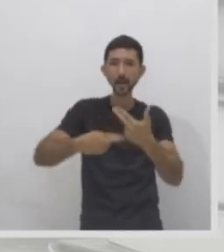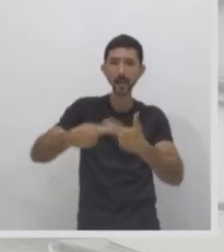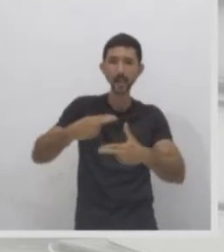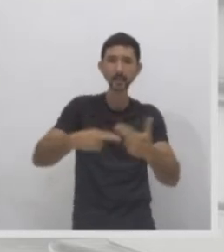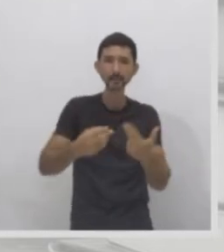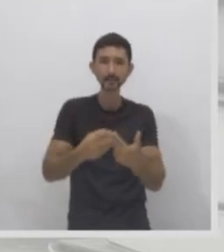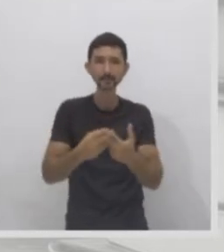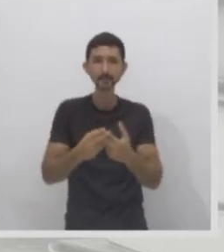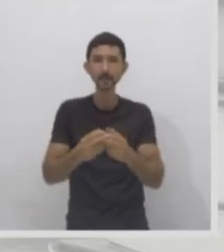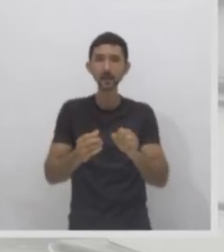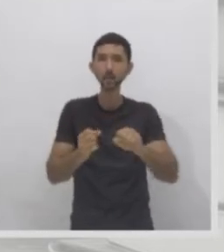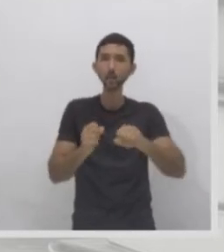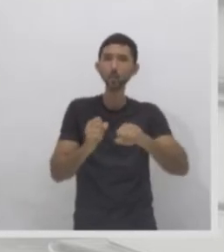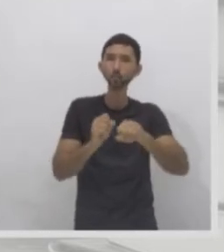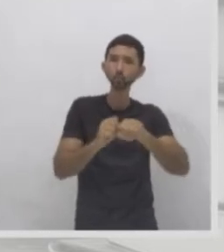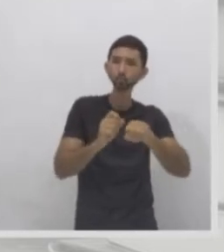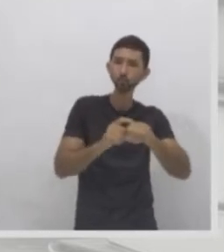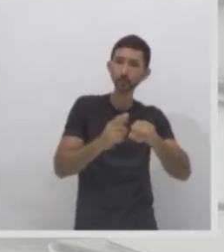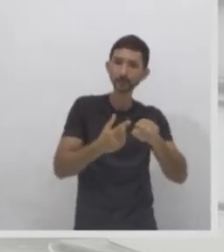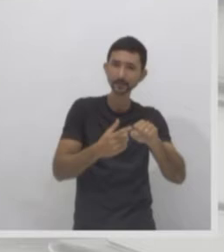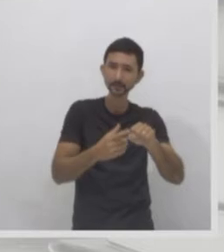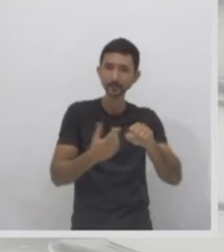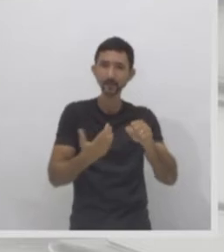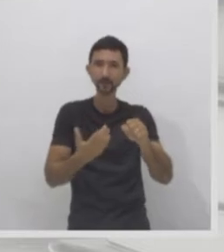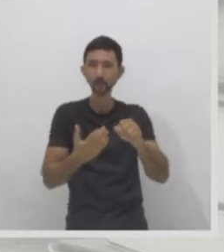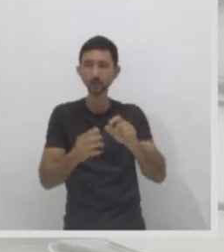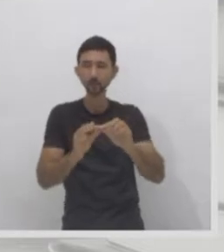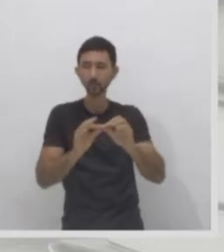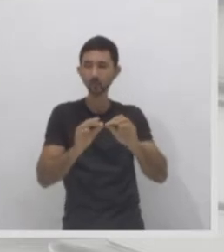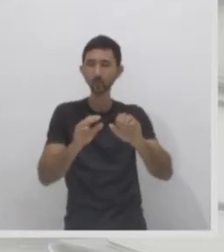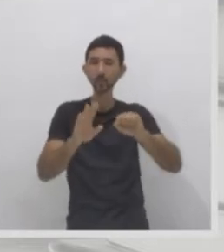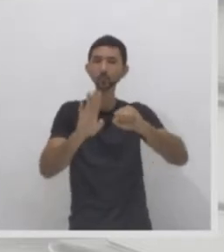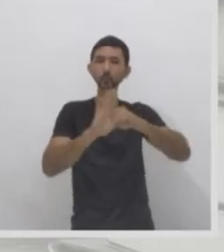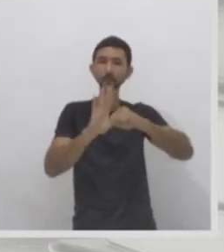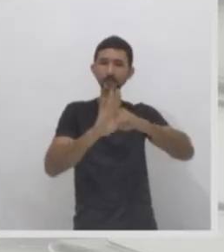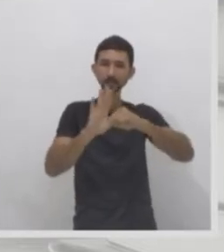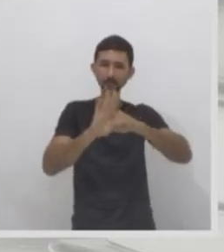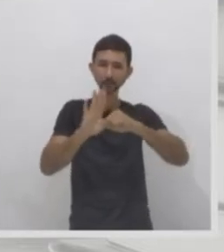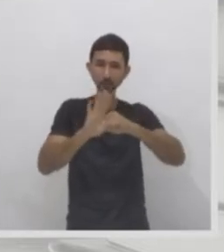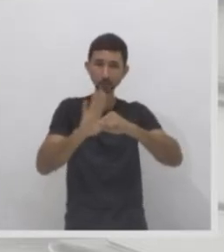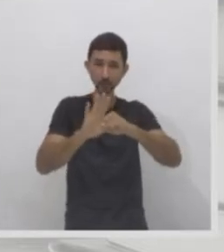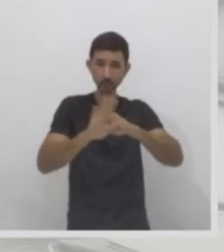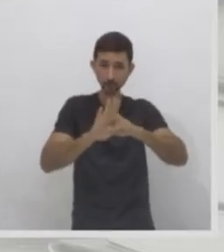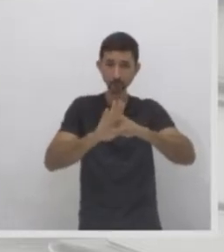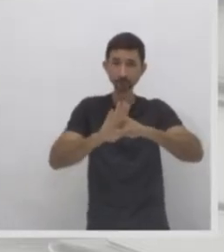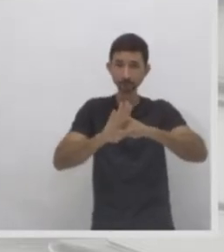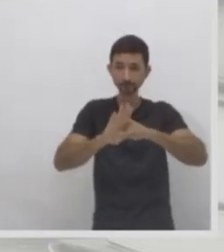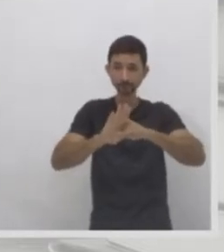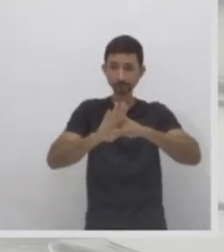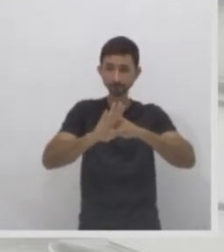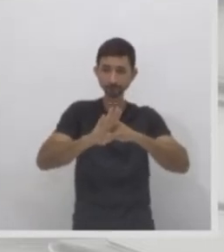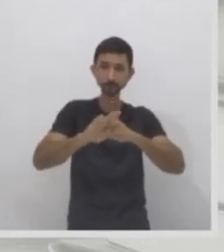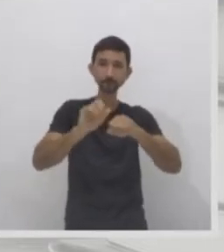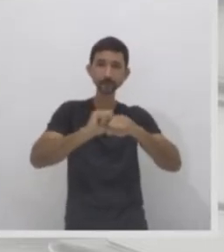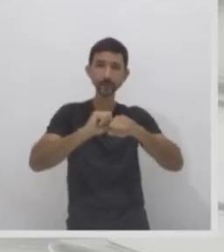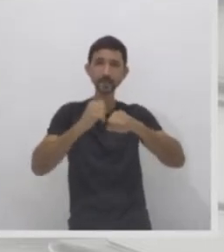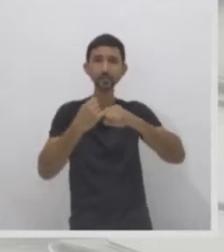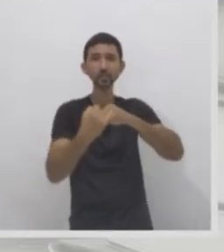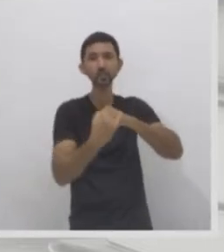entre um substantivo e um adjetivo. Cortina, o substantivo, e especial,